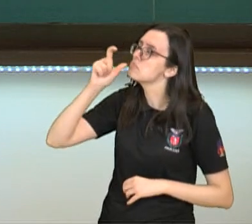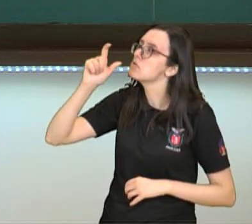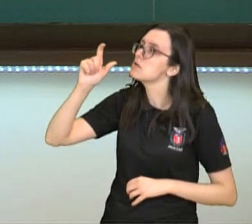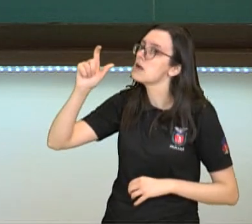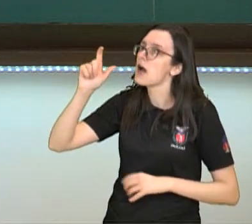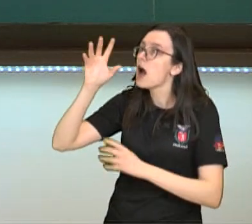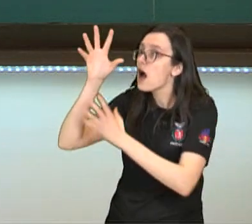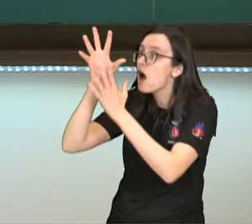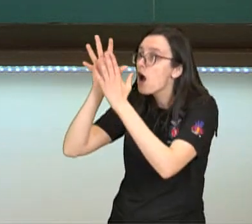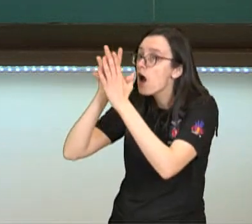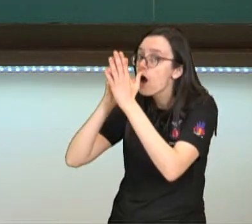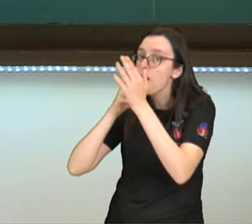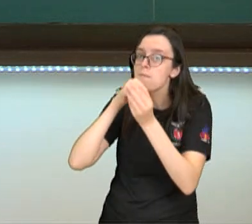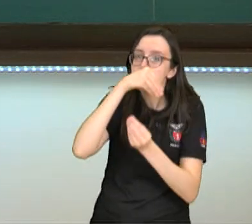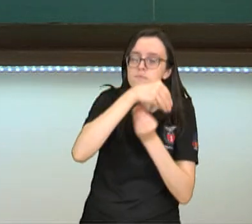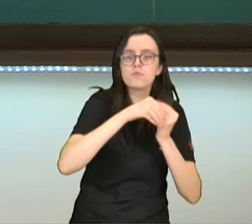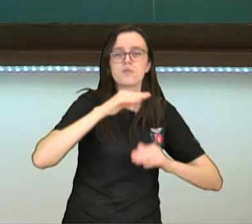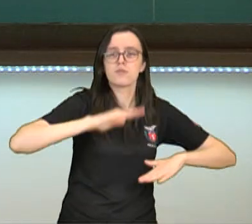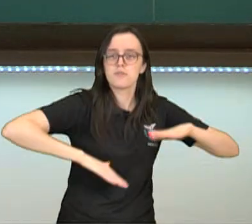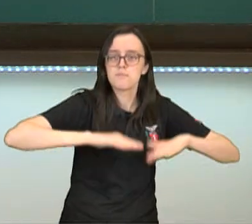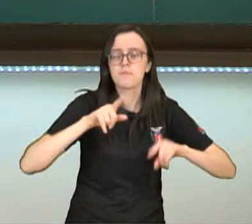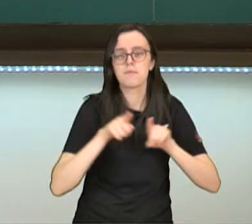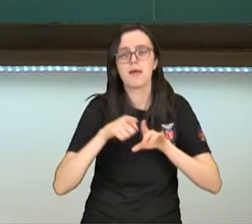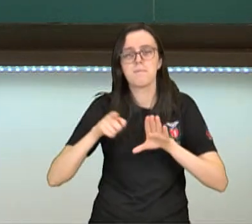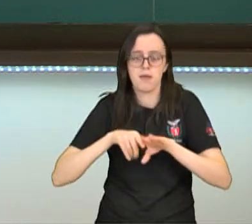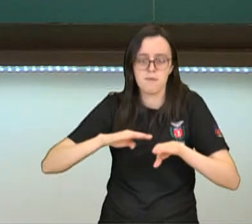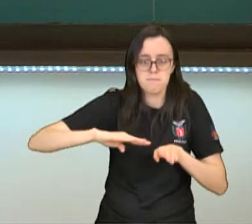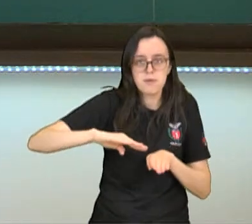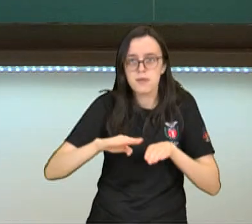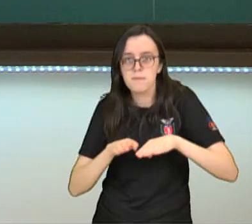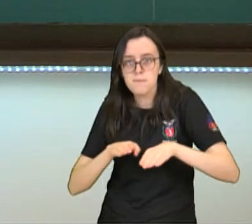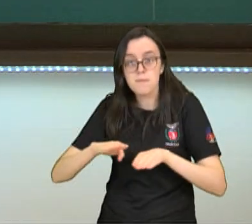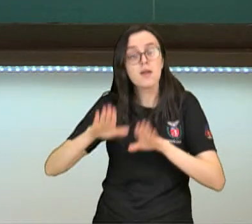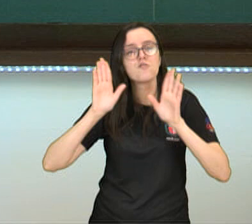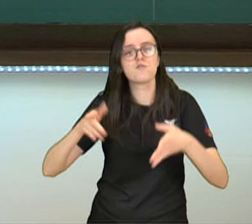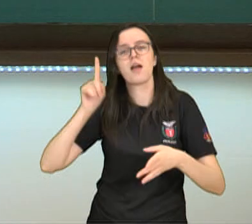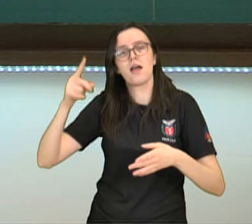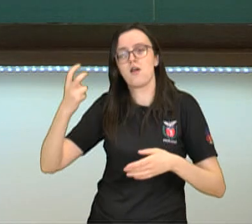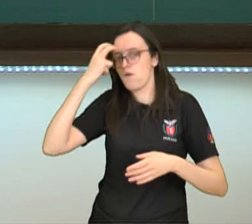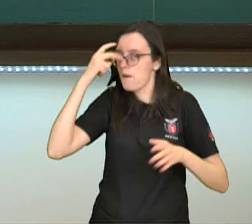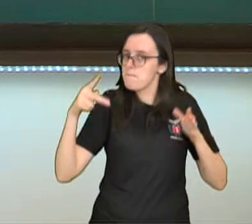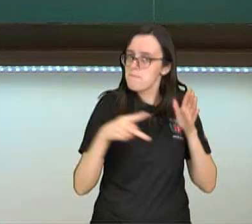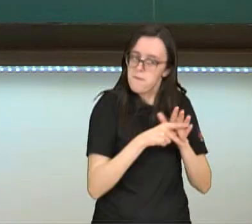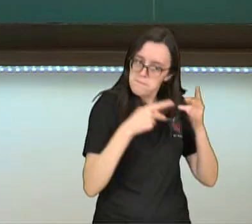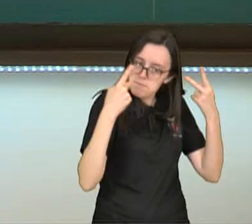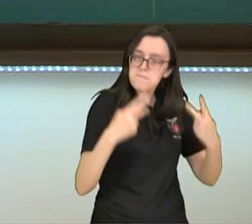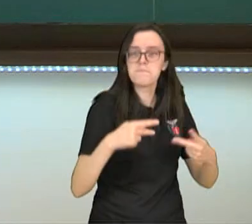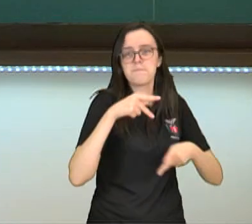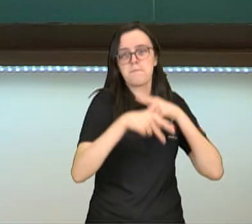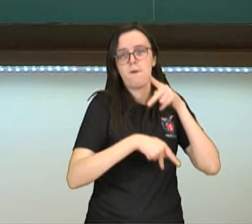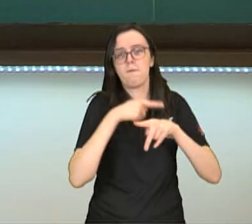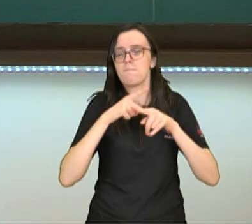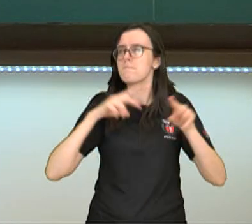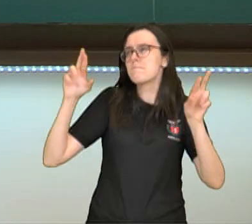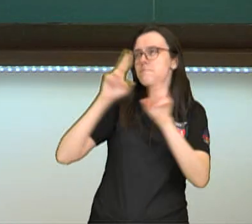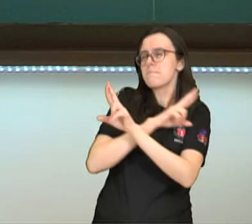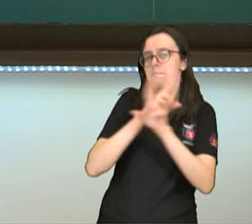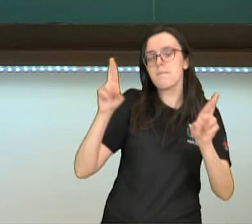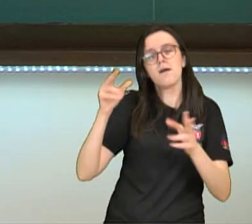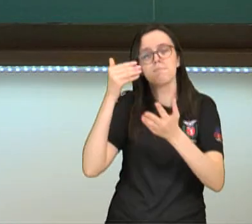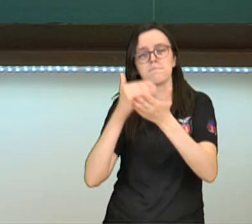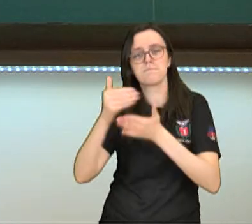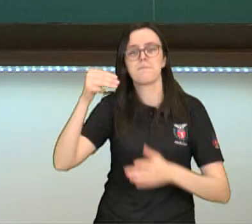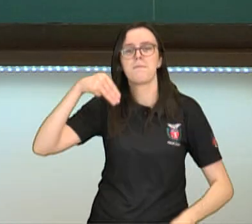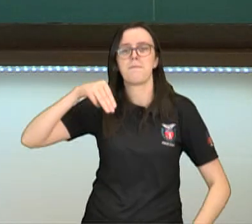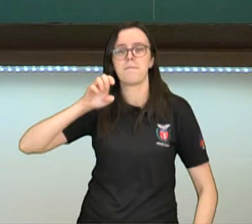interessante, com o tambor, com o arrastar dos pés, que já vinham lá da cultura deles, e associando teria dado origem